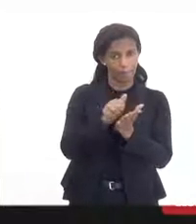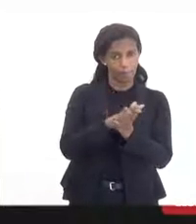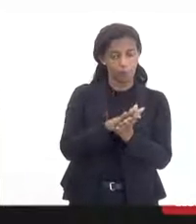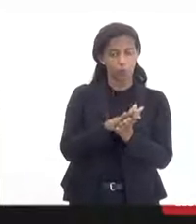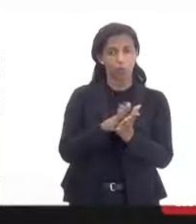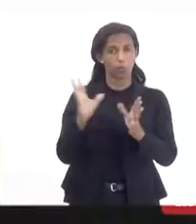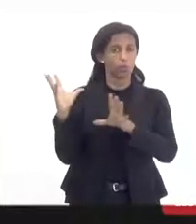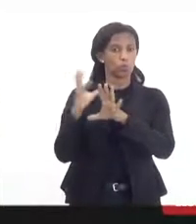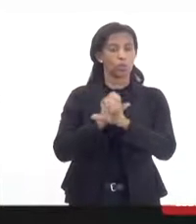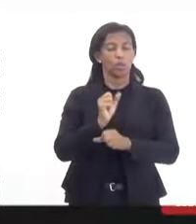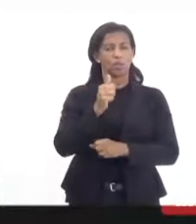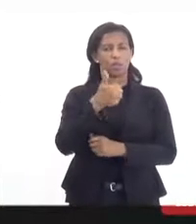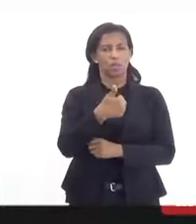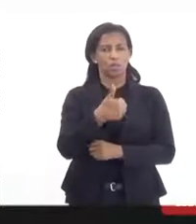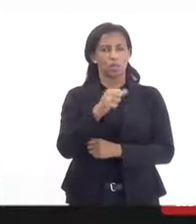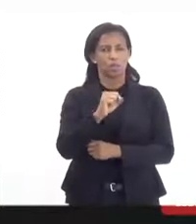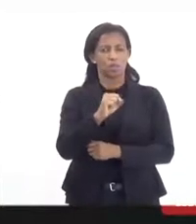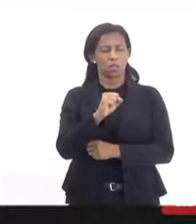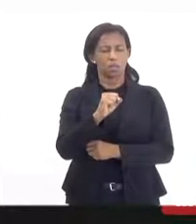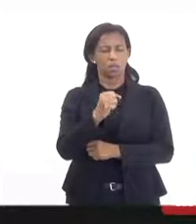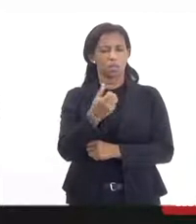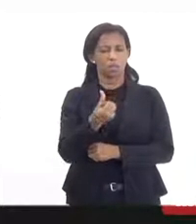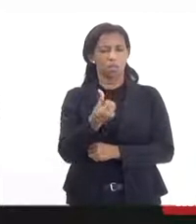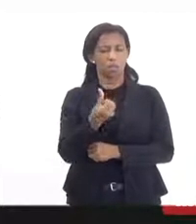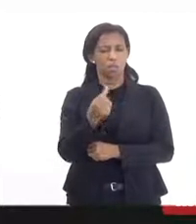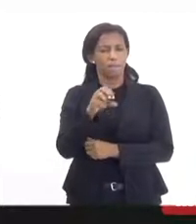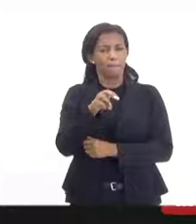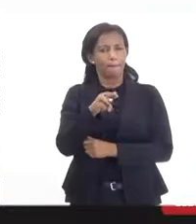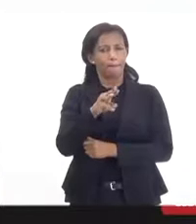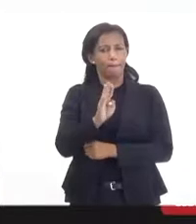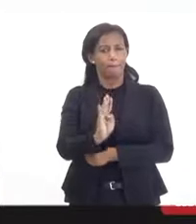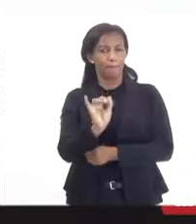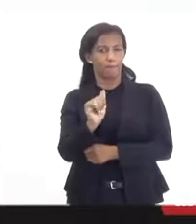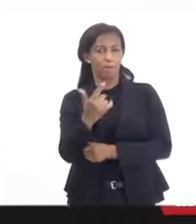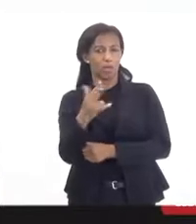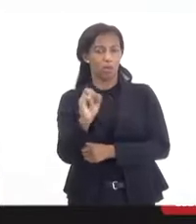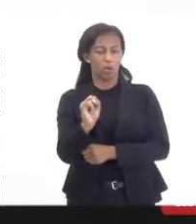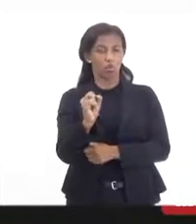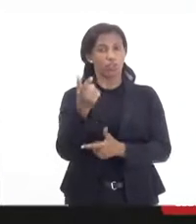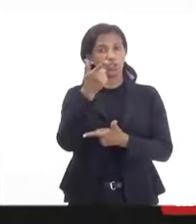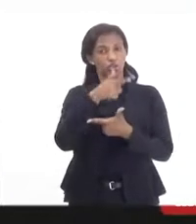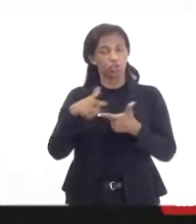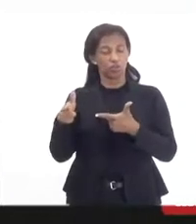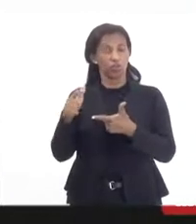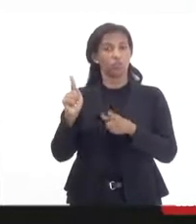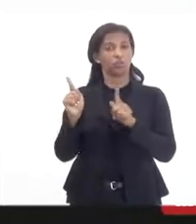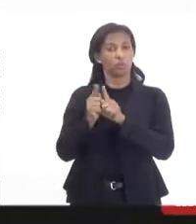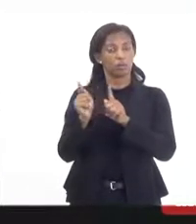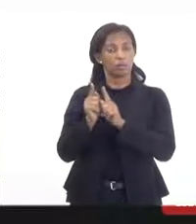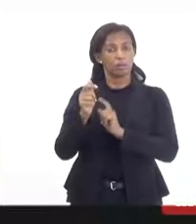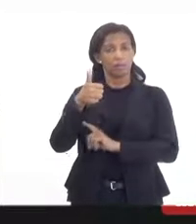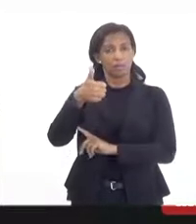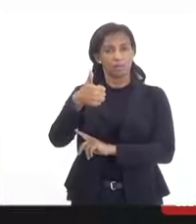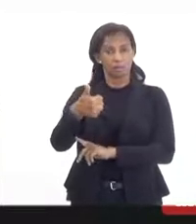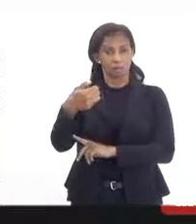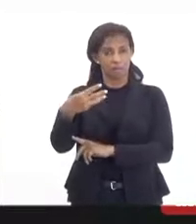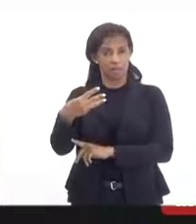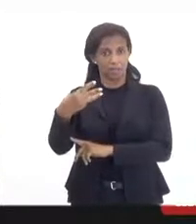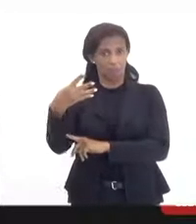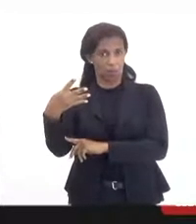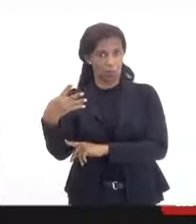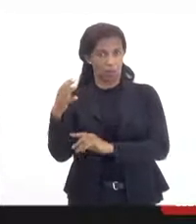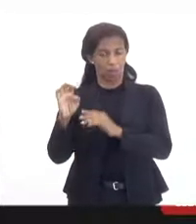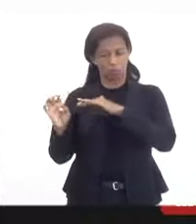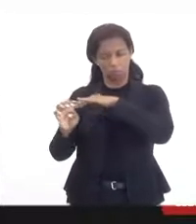bilhões e 86 milhões. Desse total, dividindo também, 134 cobram somente ICMS e multa,